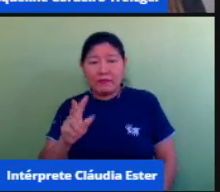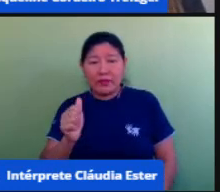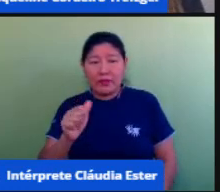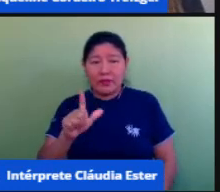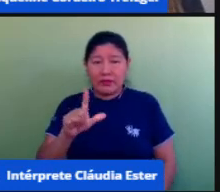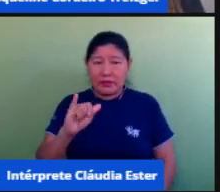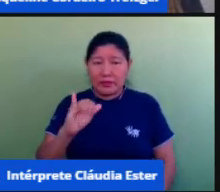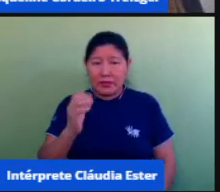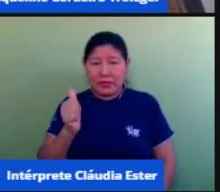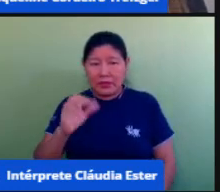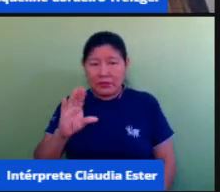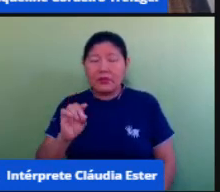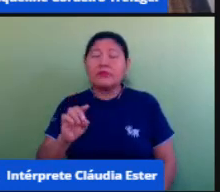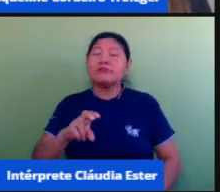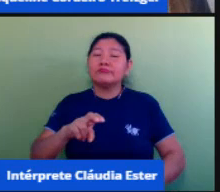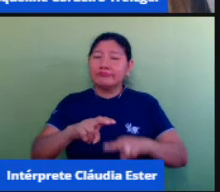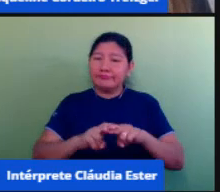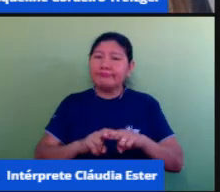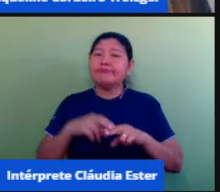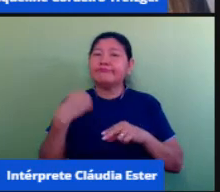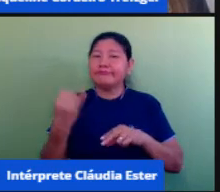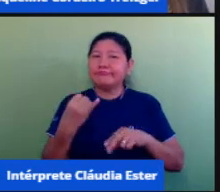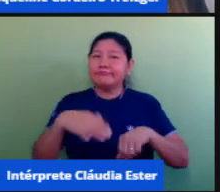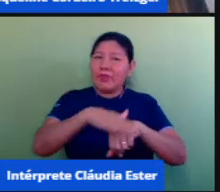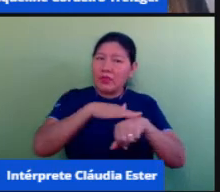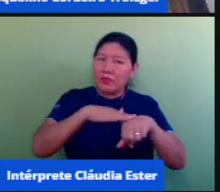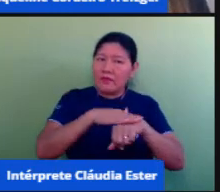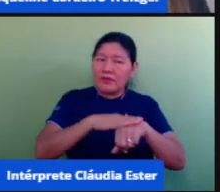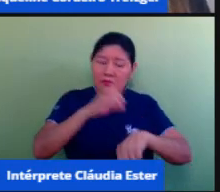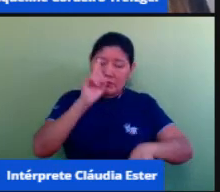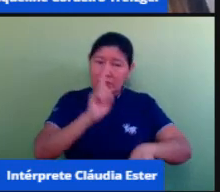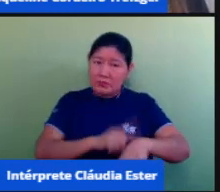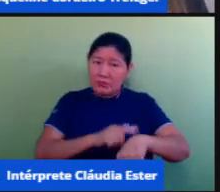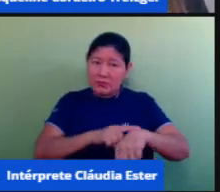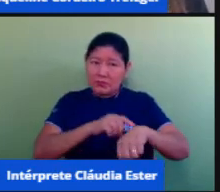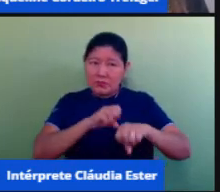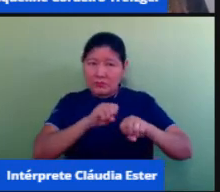do ensino remoto, né? Avaliação do ensino